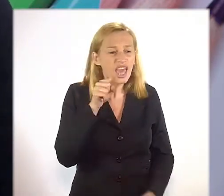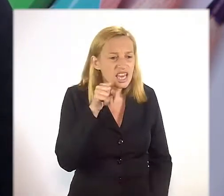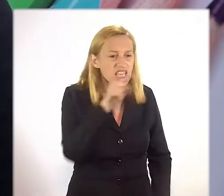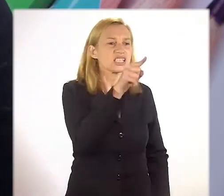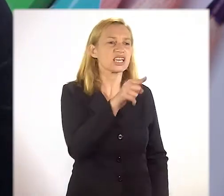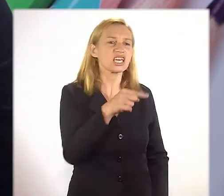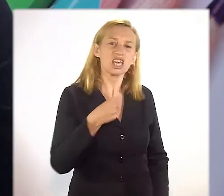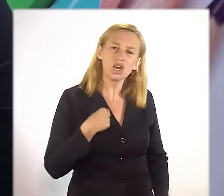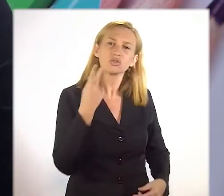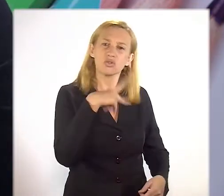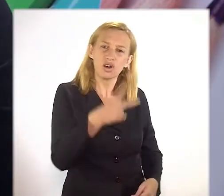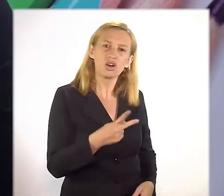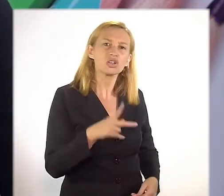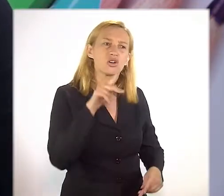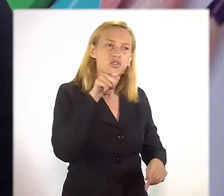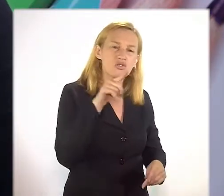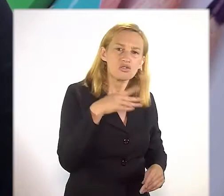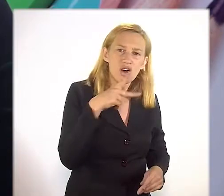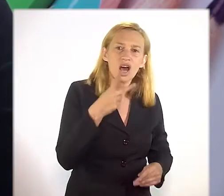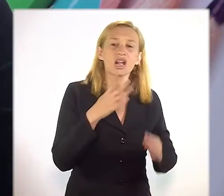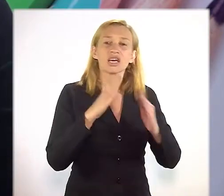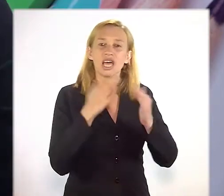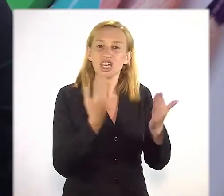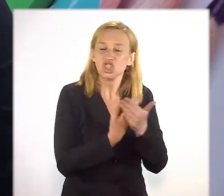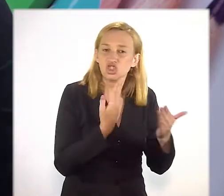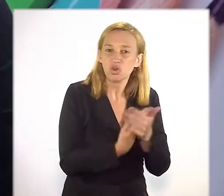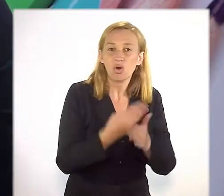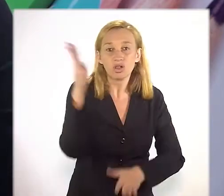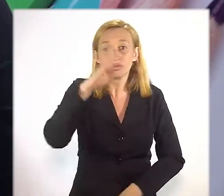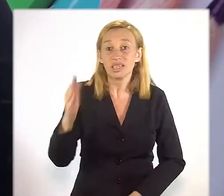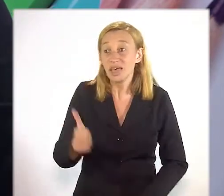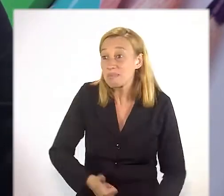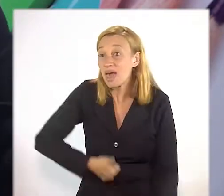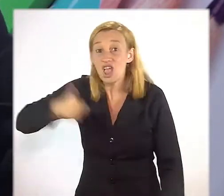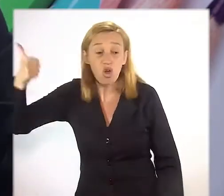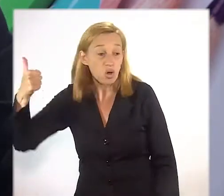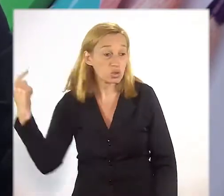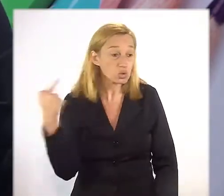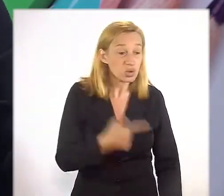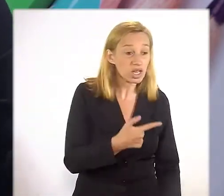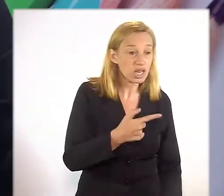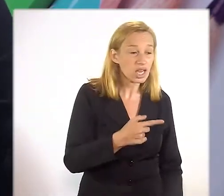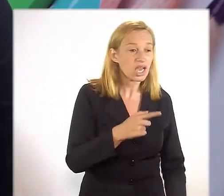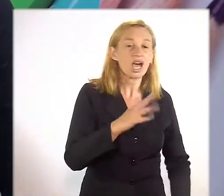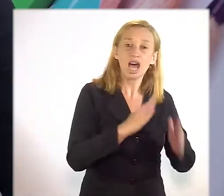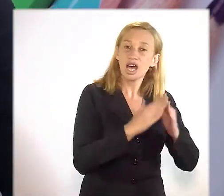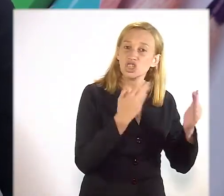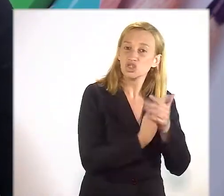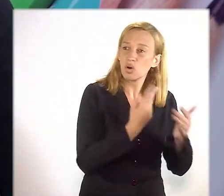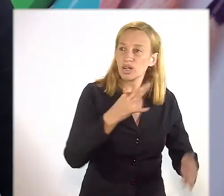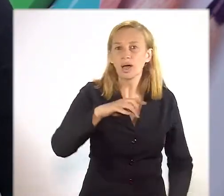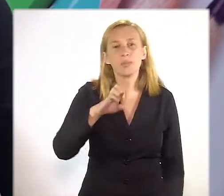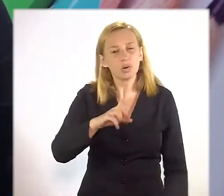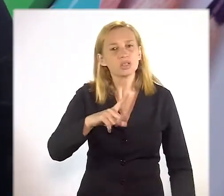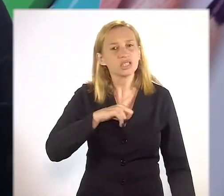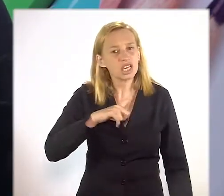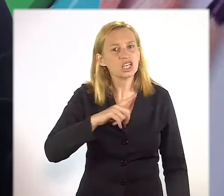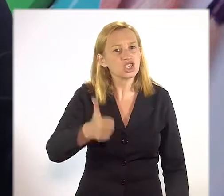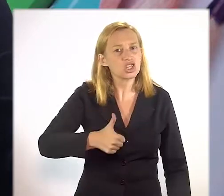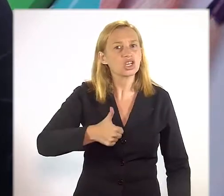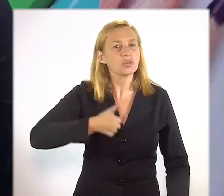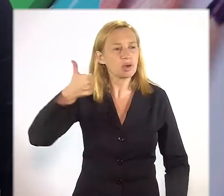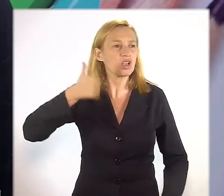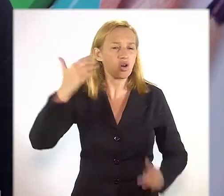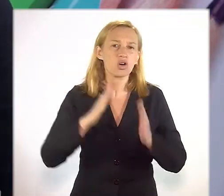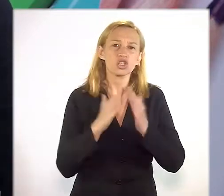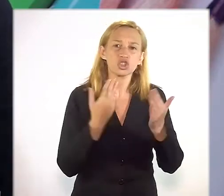eu estou falando, Daniela, quando eu digo que a escola no Brasil é muito melhor do que a escola na Ponte, a escola no Brasil, enfim, eu